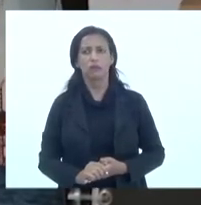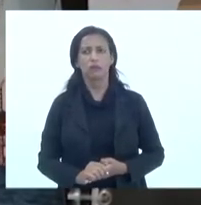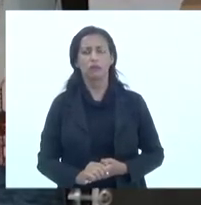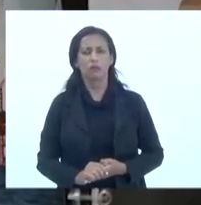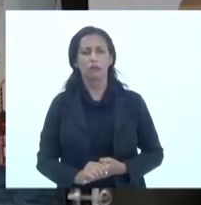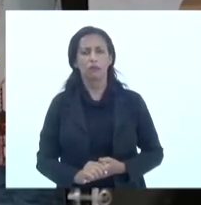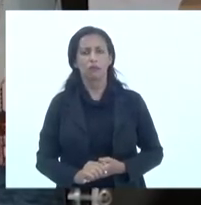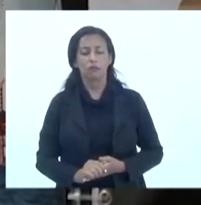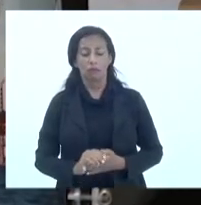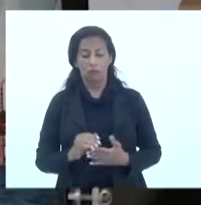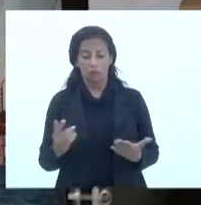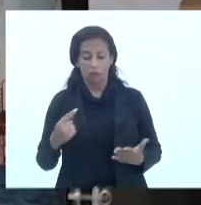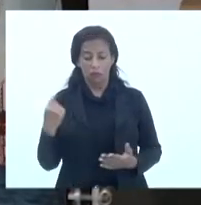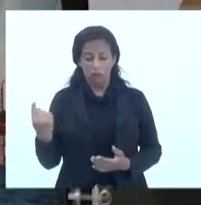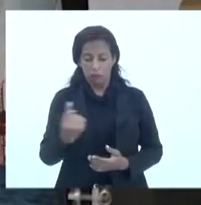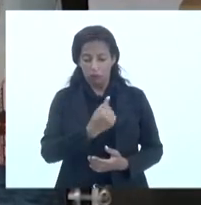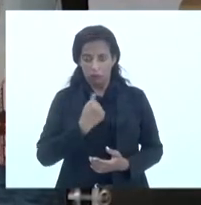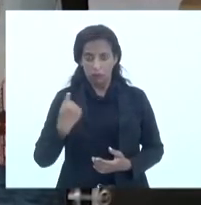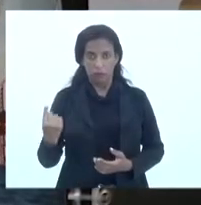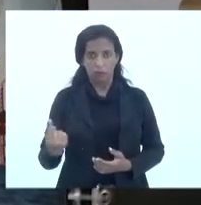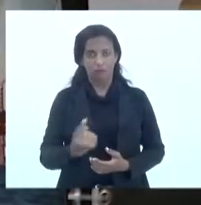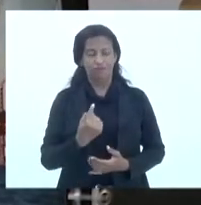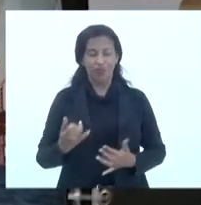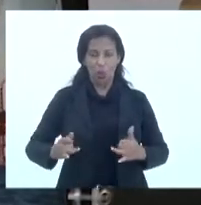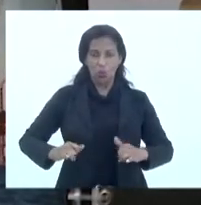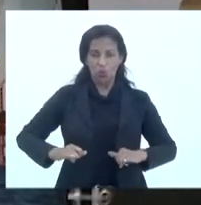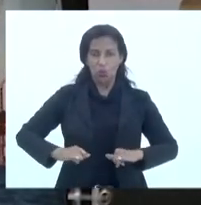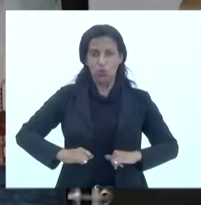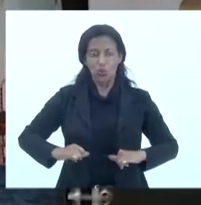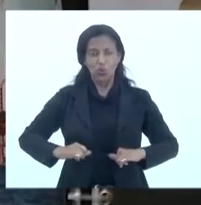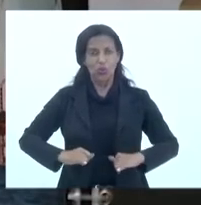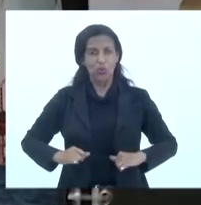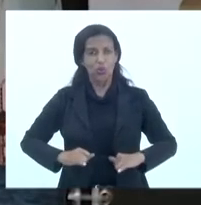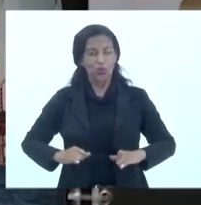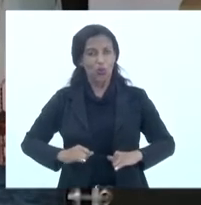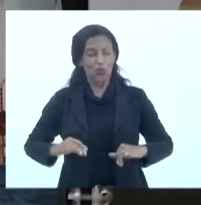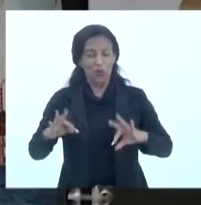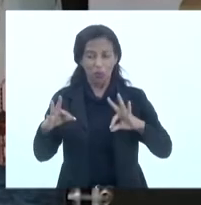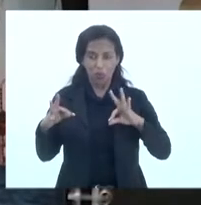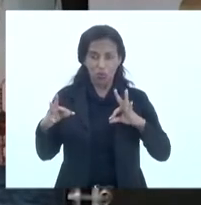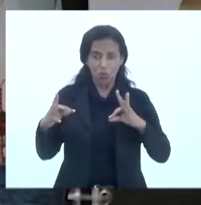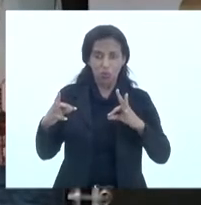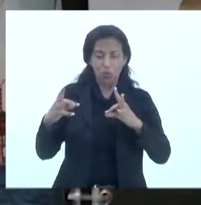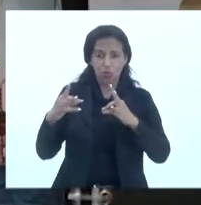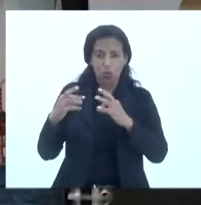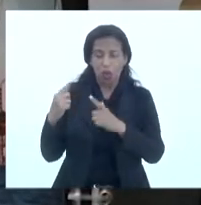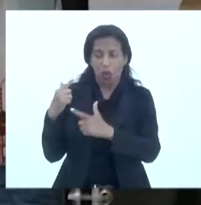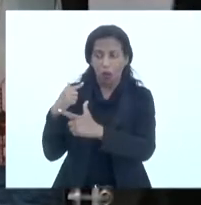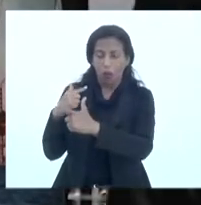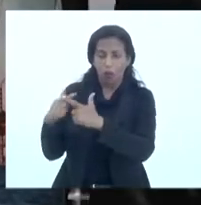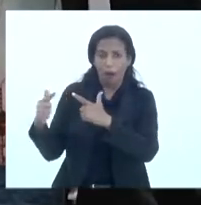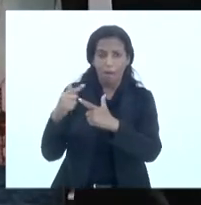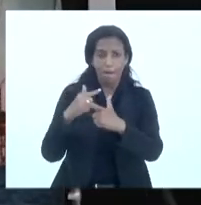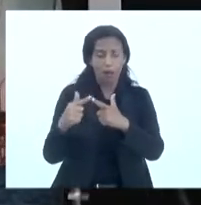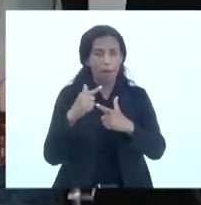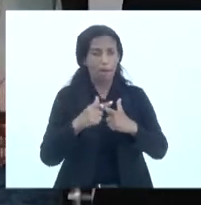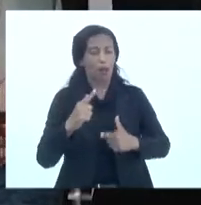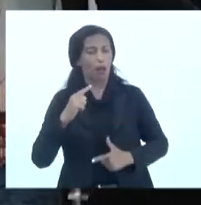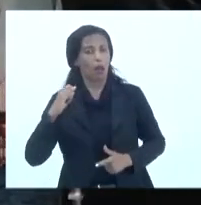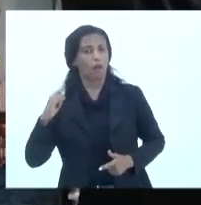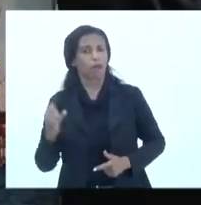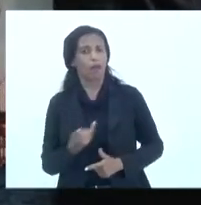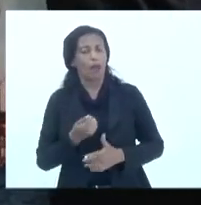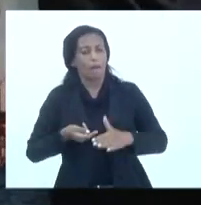E nós, sofrendo praticamente de uma total asfixia no que tange à possibilidade